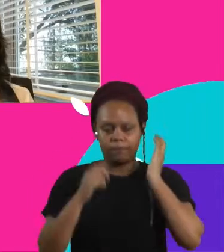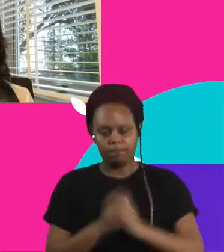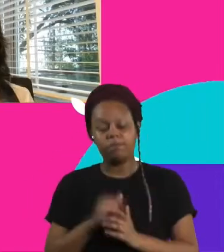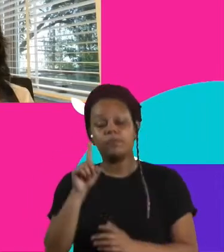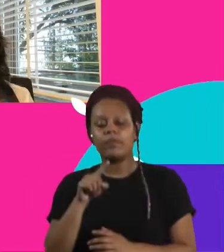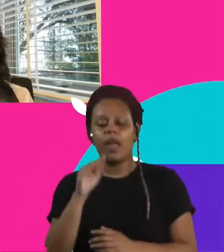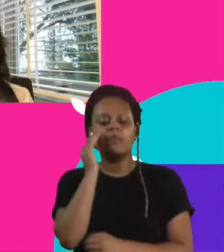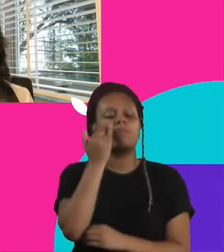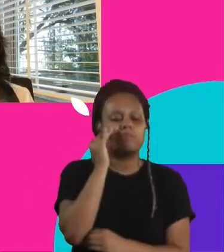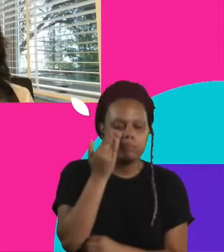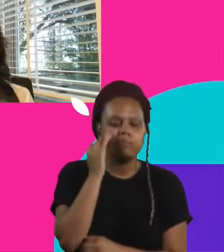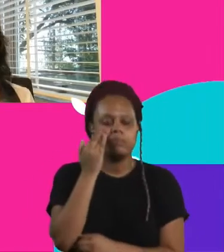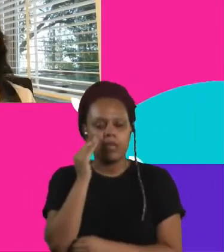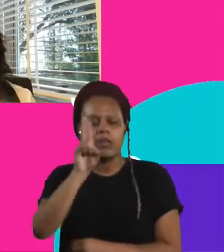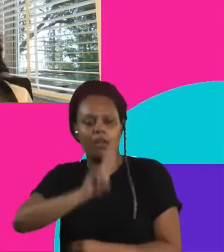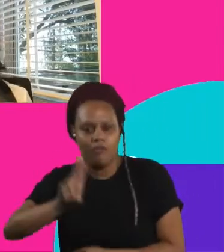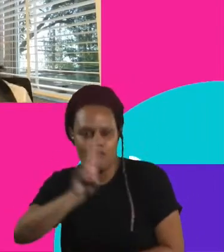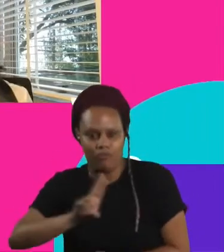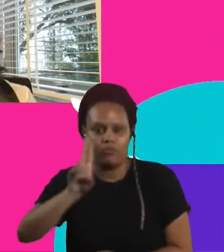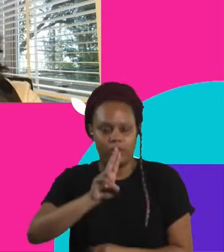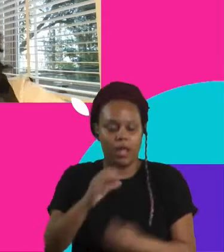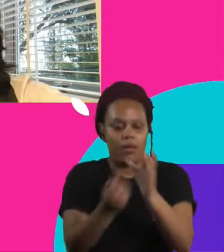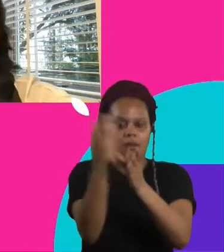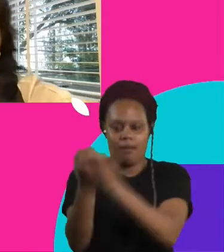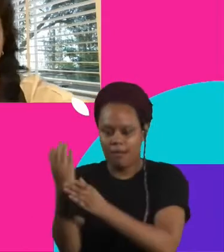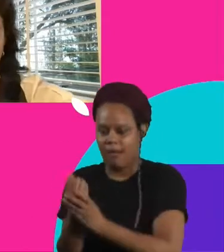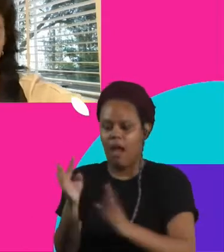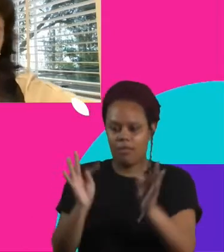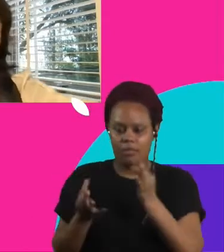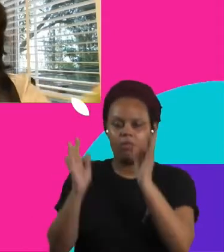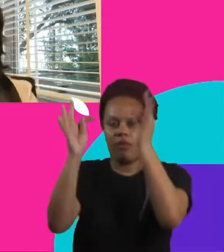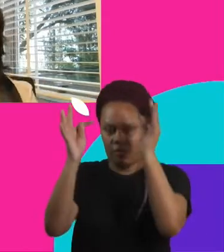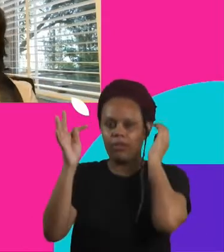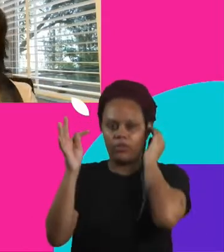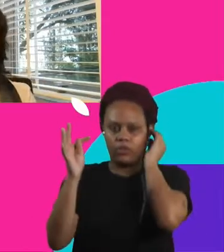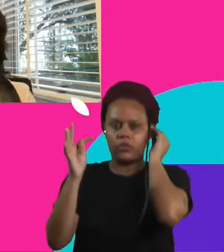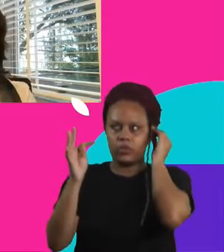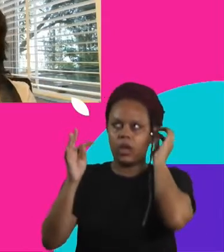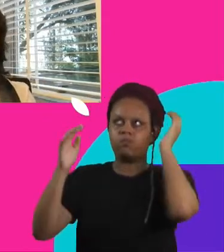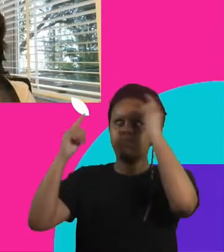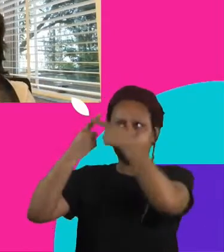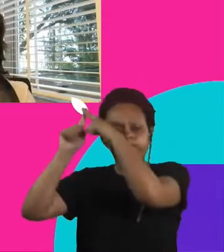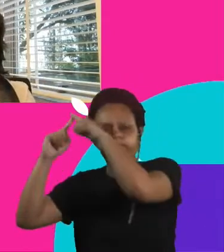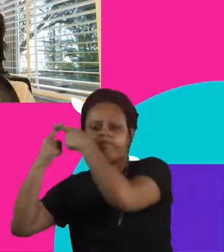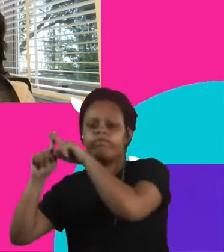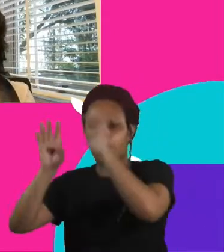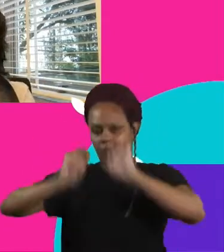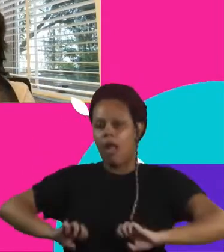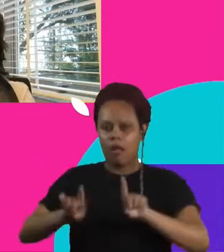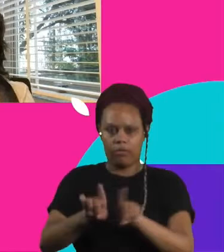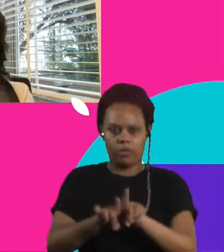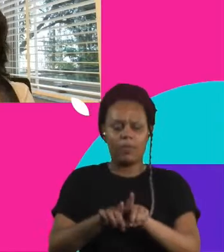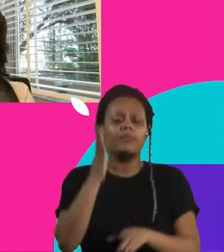compreender, utilizar e criar tecnologias de uma forma reflexiva e ética, e saber usar os dados